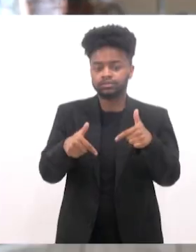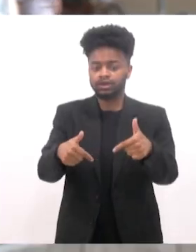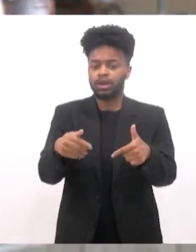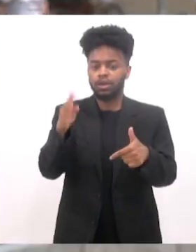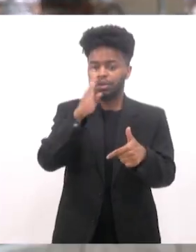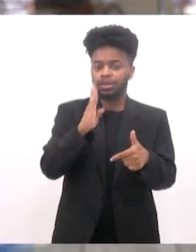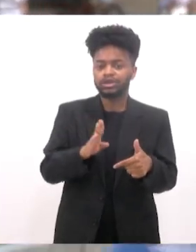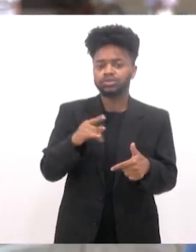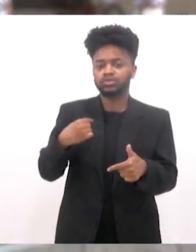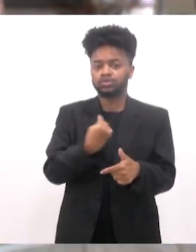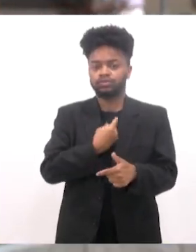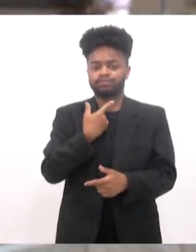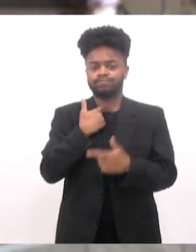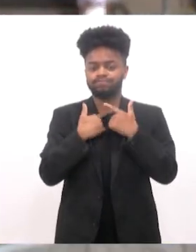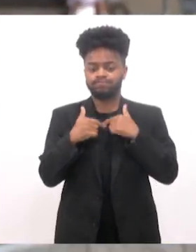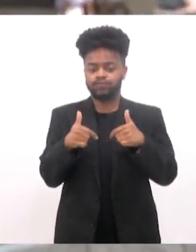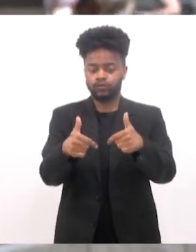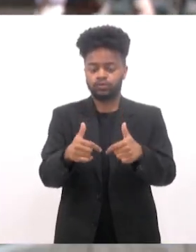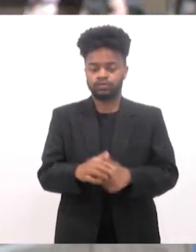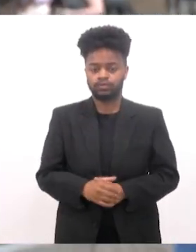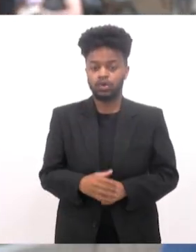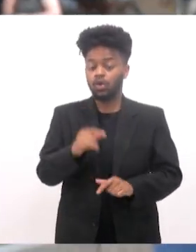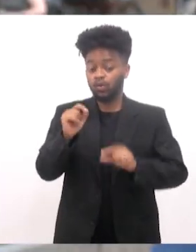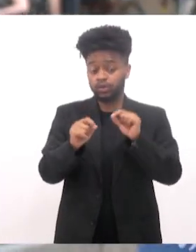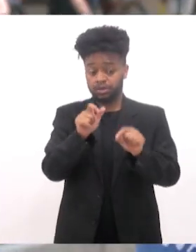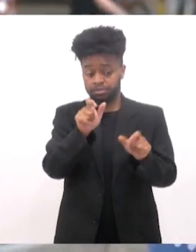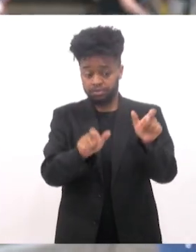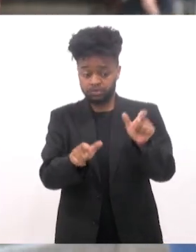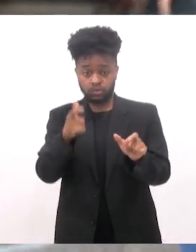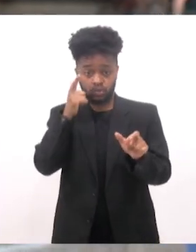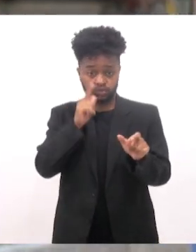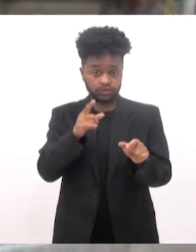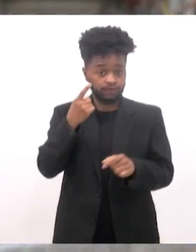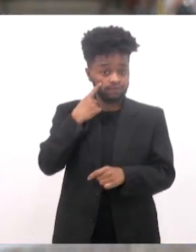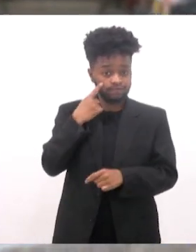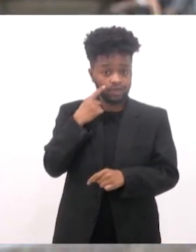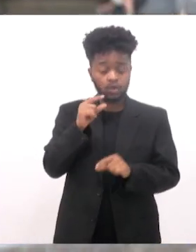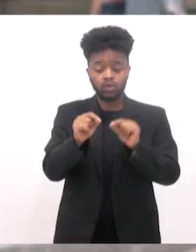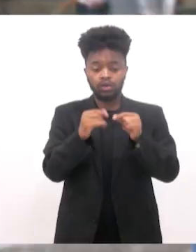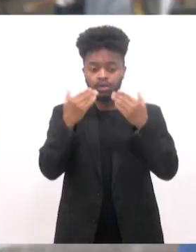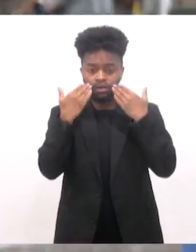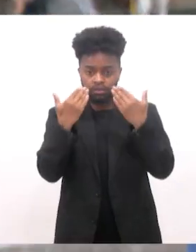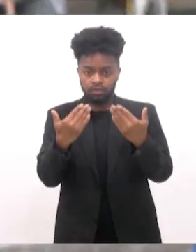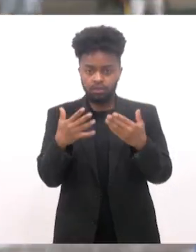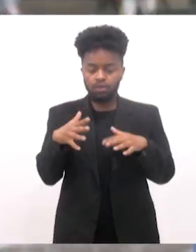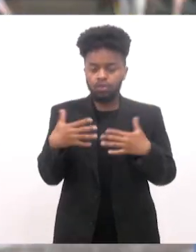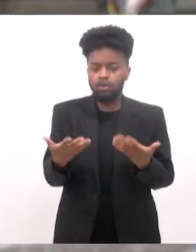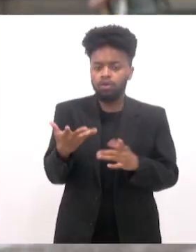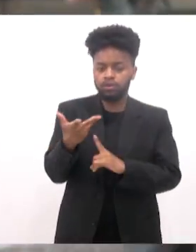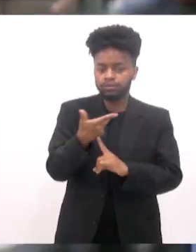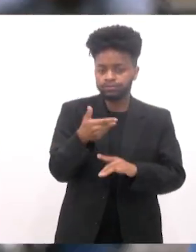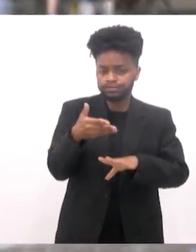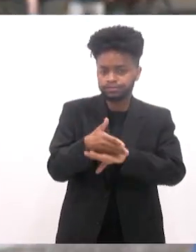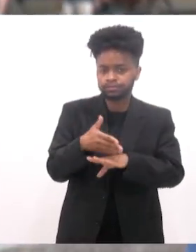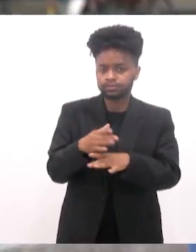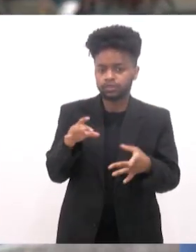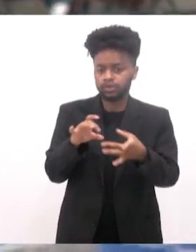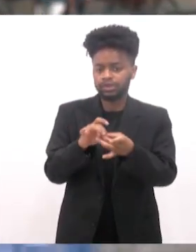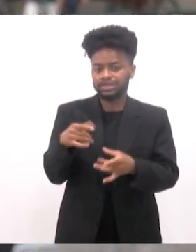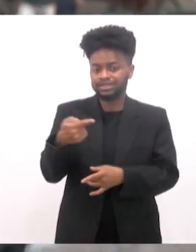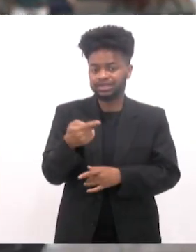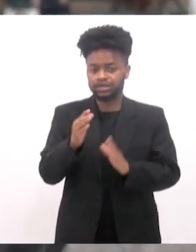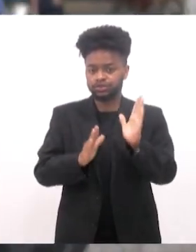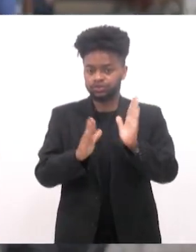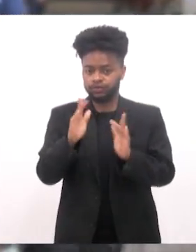gente quer, né? E Felipe, o que o público vai poder conferir, quais são as apresentações e os artistas envolvidos nessa 7ª edição do